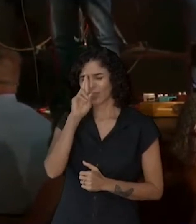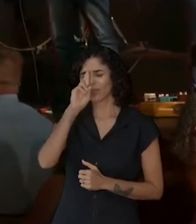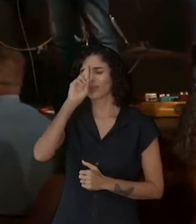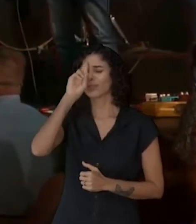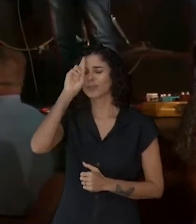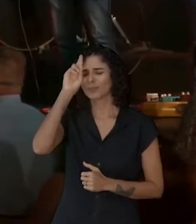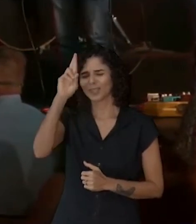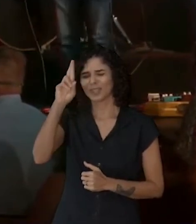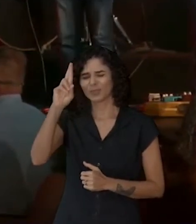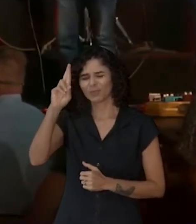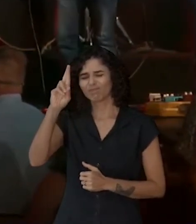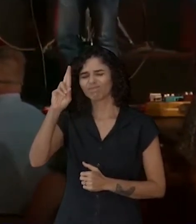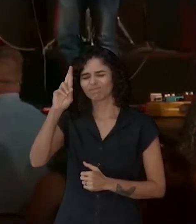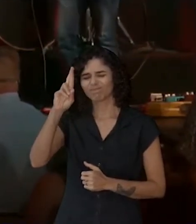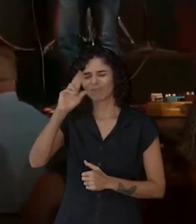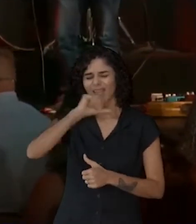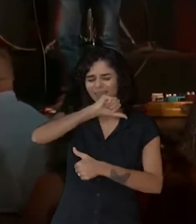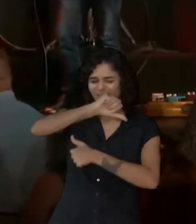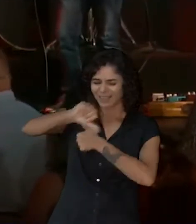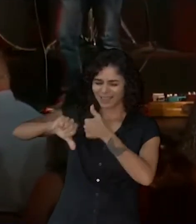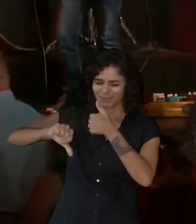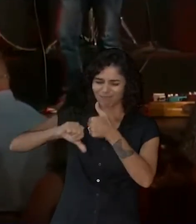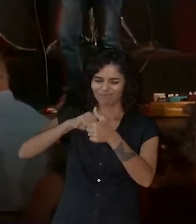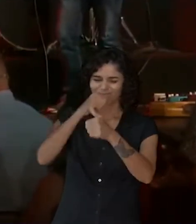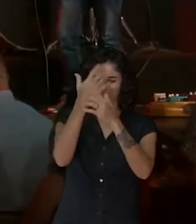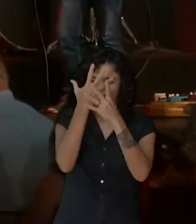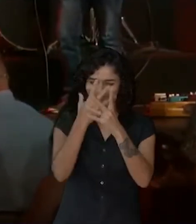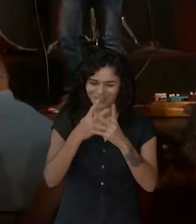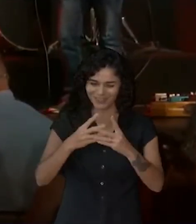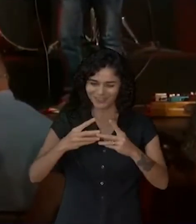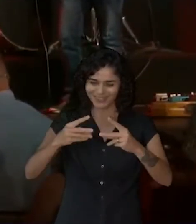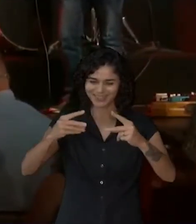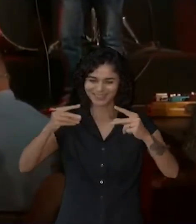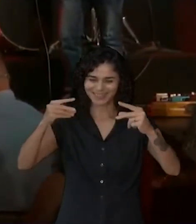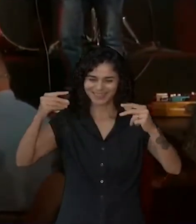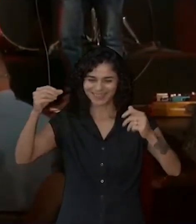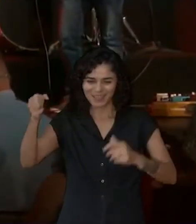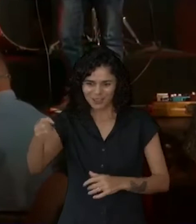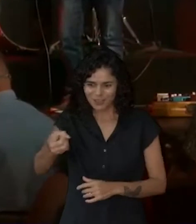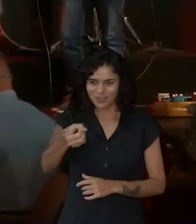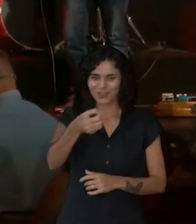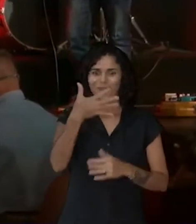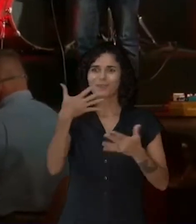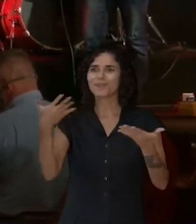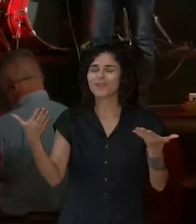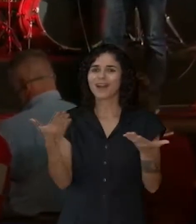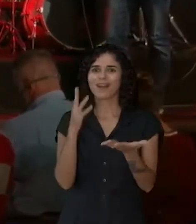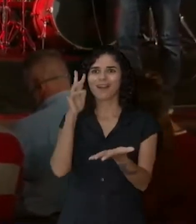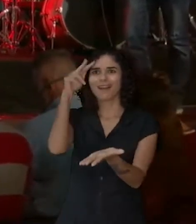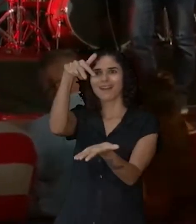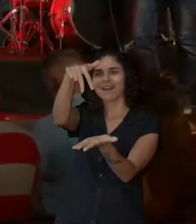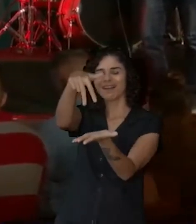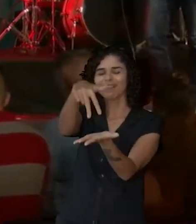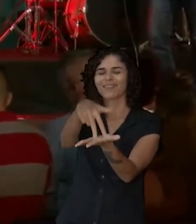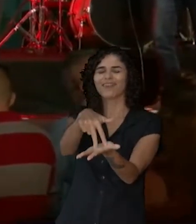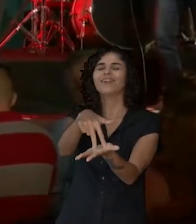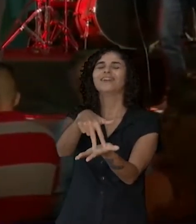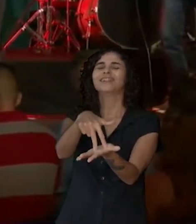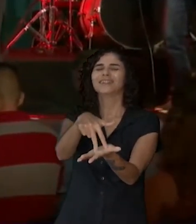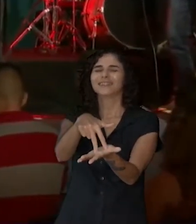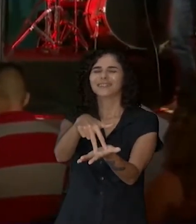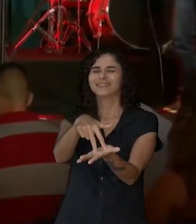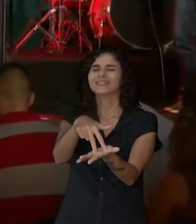renove-os no teu poder. Que o teu vento os envolva. Assim como aquele sopro